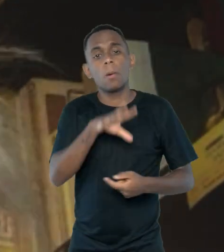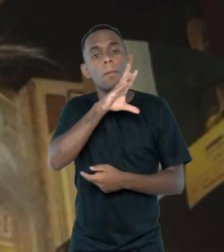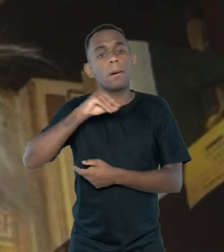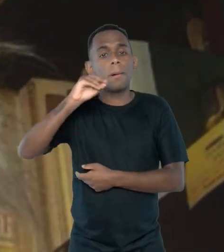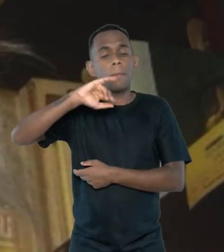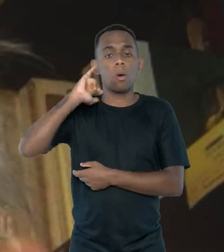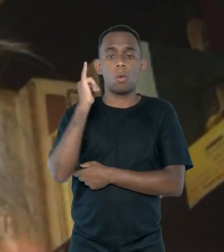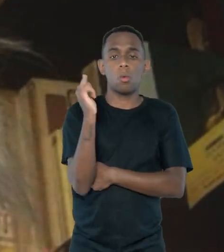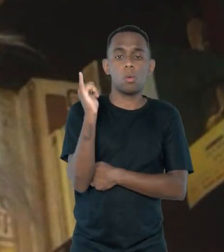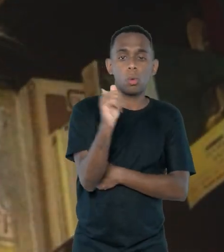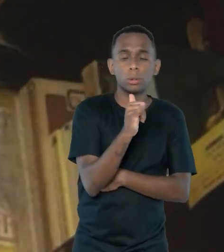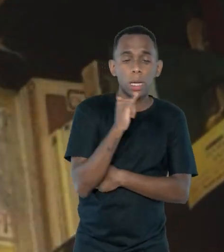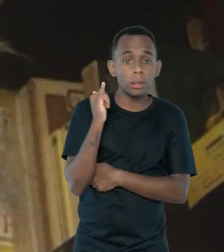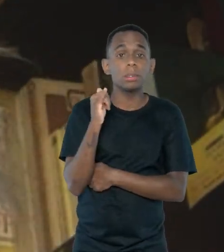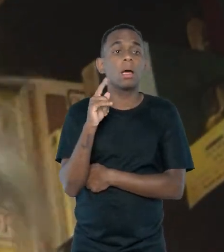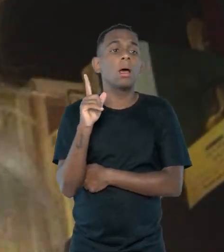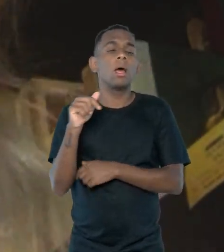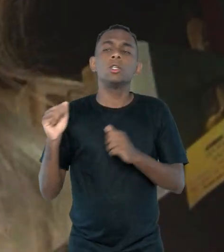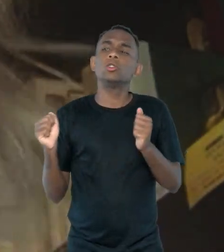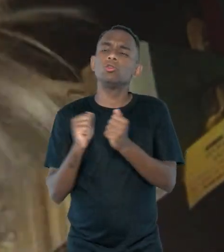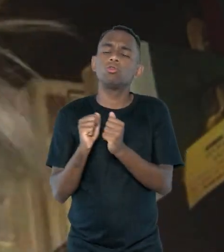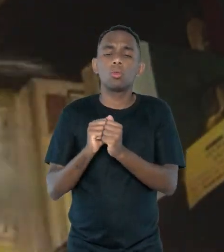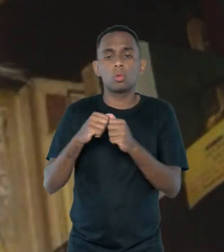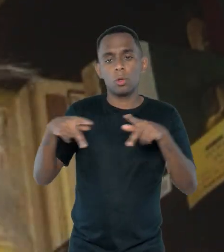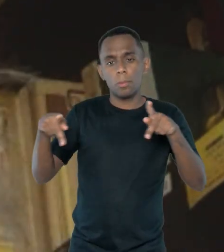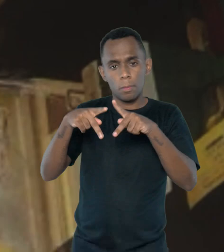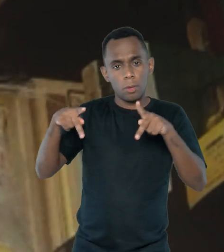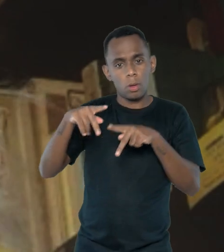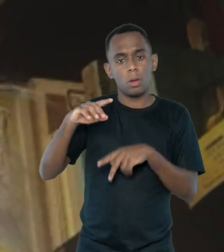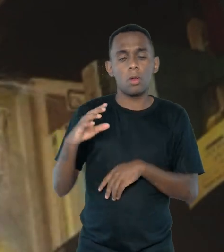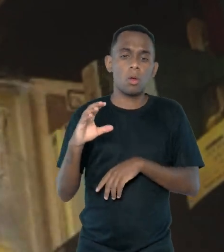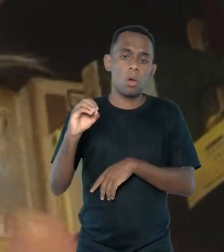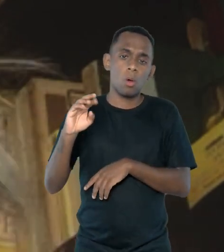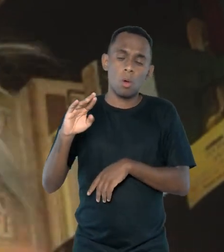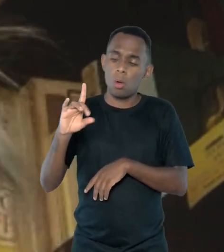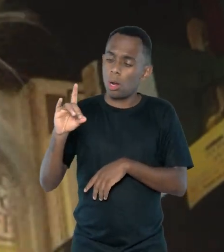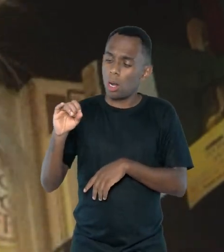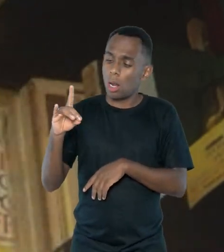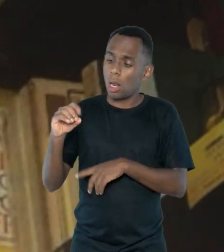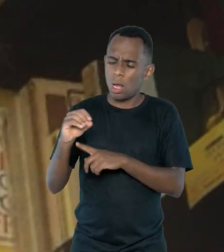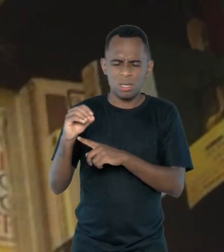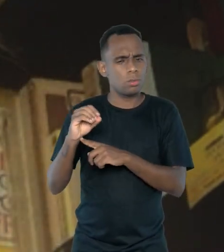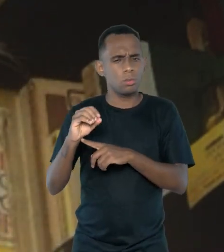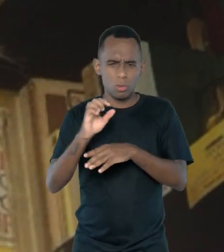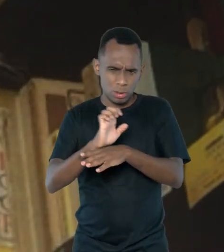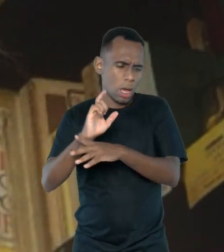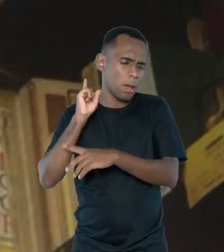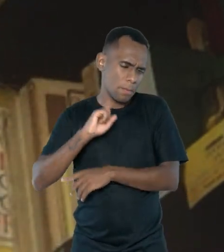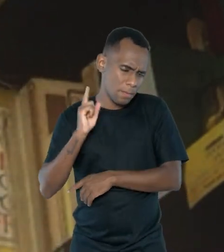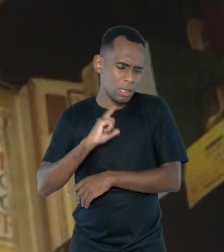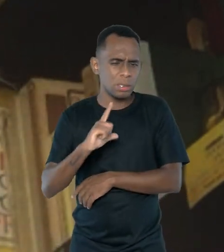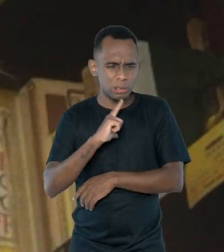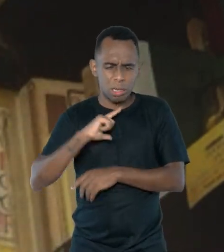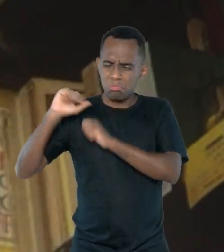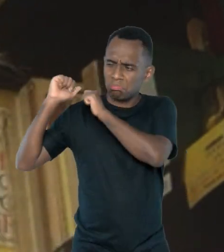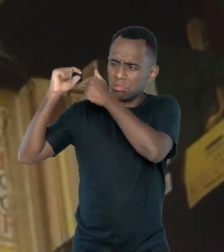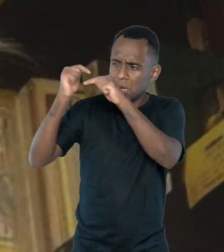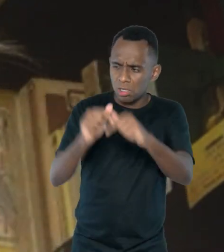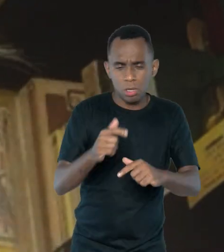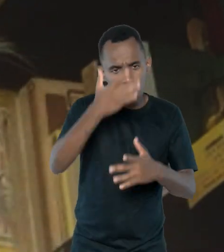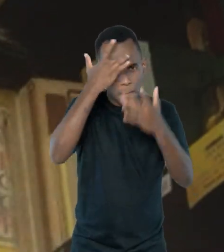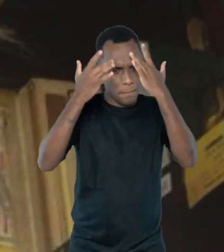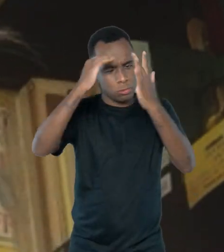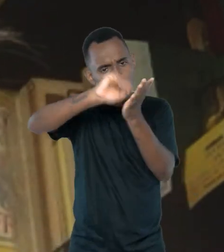fez um livro com o professor Orlando Bianchini. Minas tem muita tradição de autores de